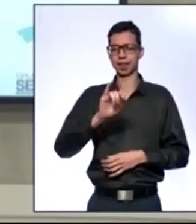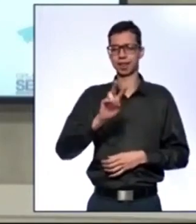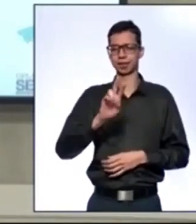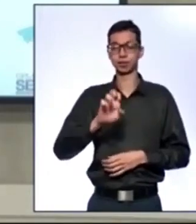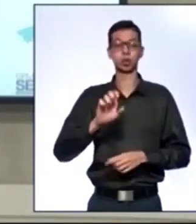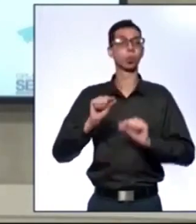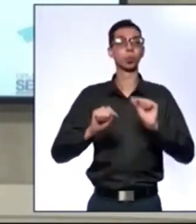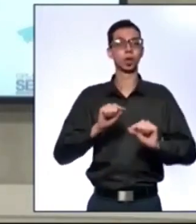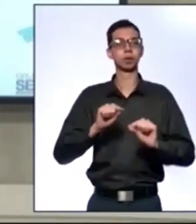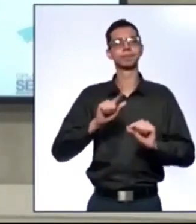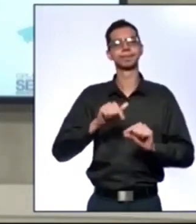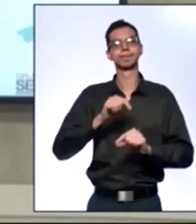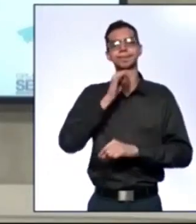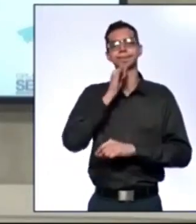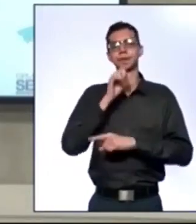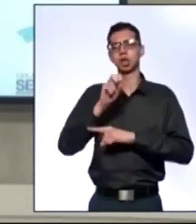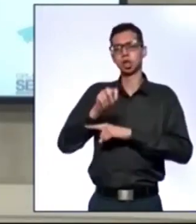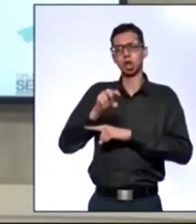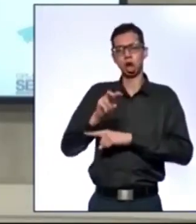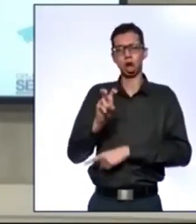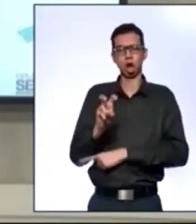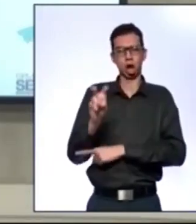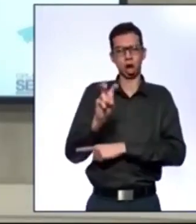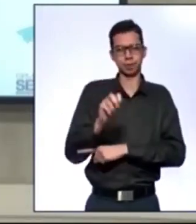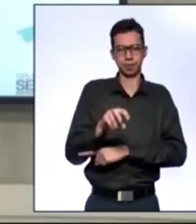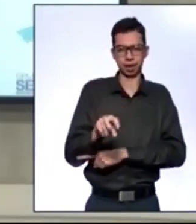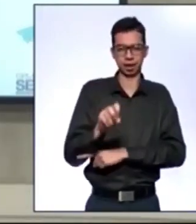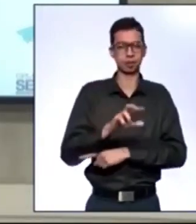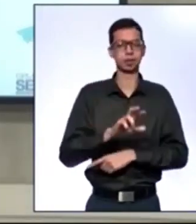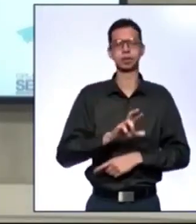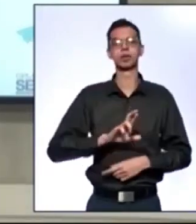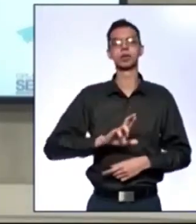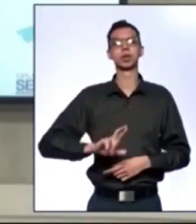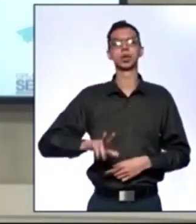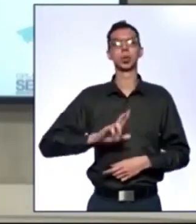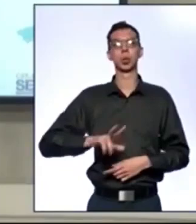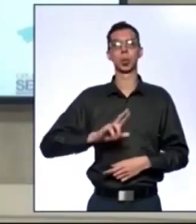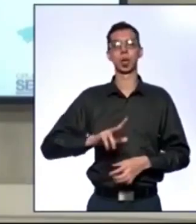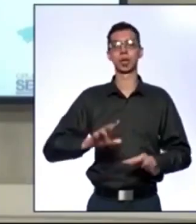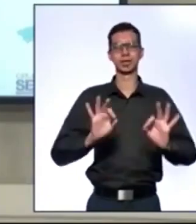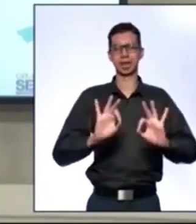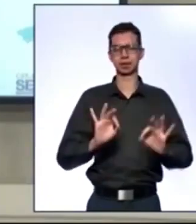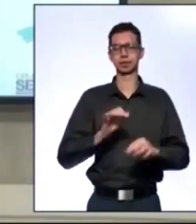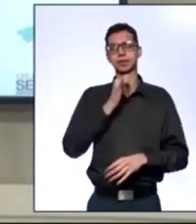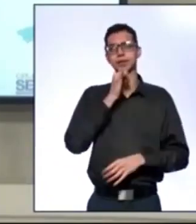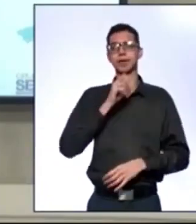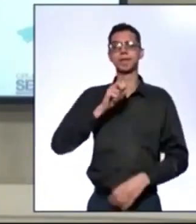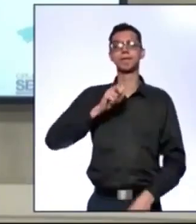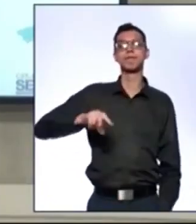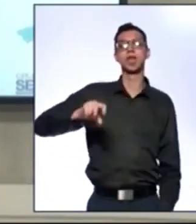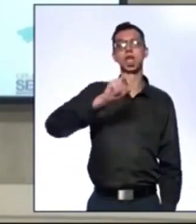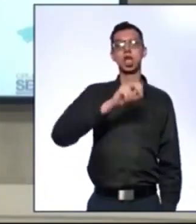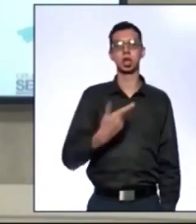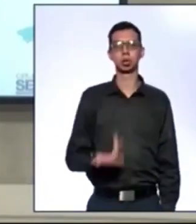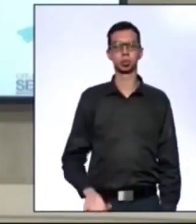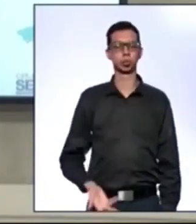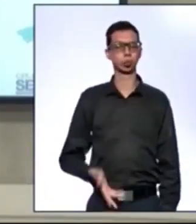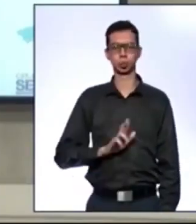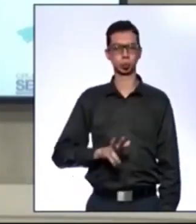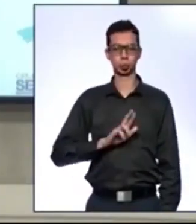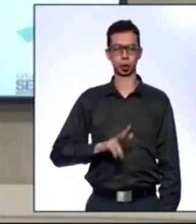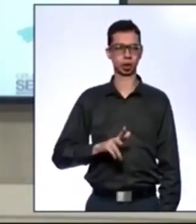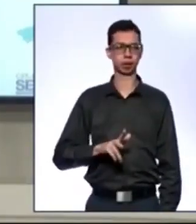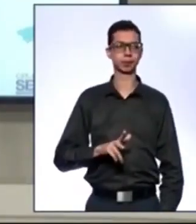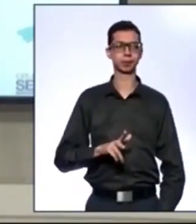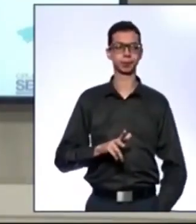é componente, o veneno da cobra não é componente de nenhuma superfície de vírus, de bactéria, de protozoário, de